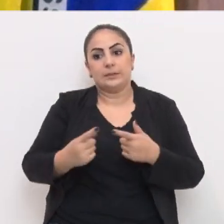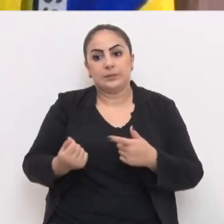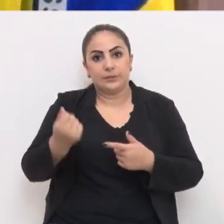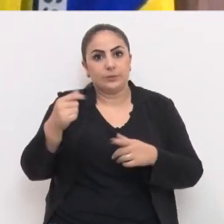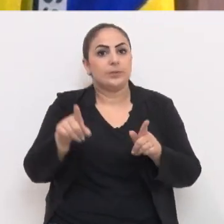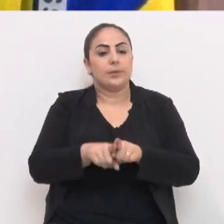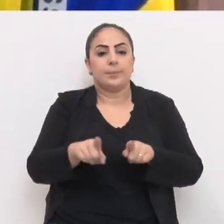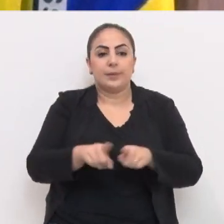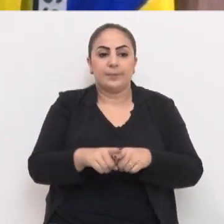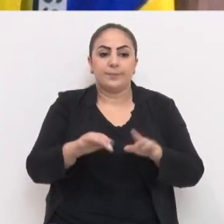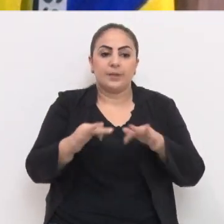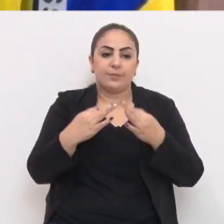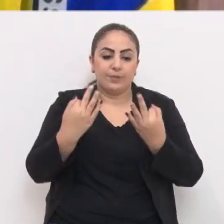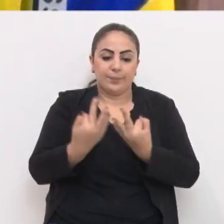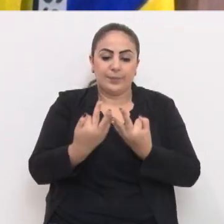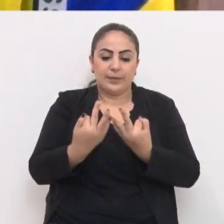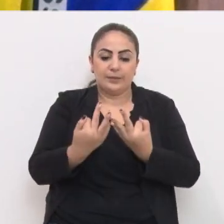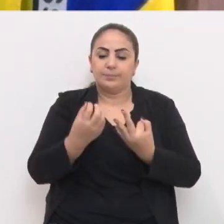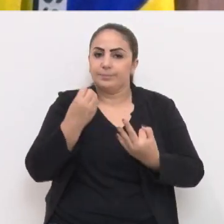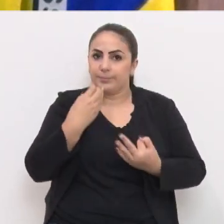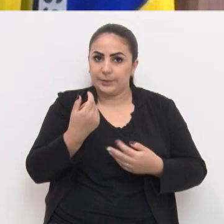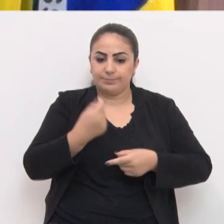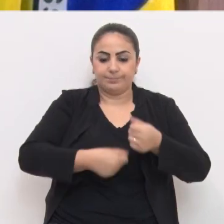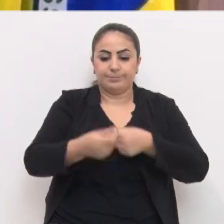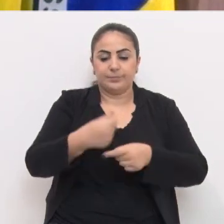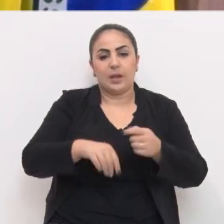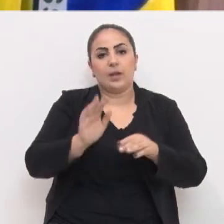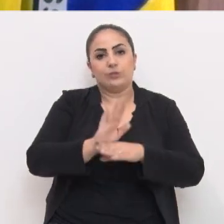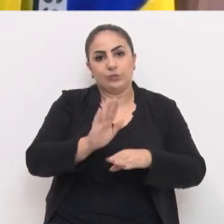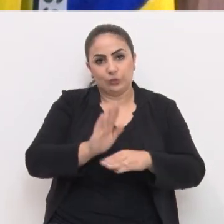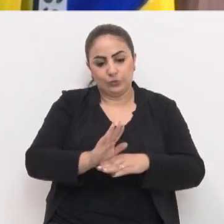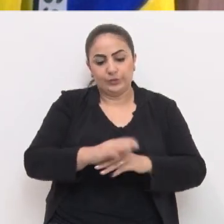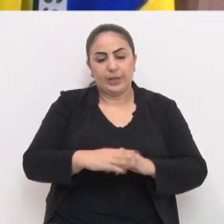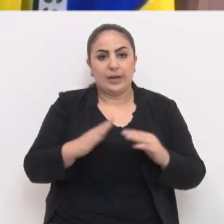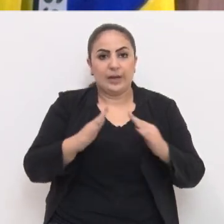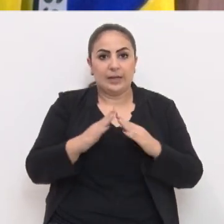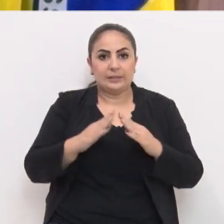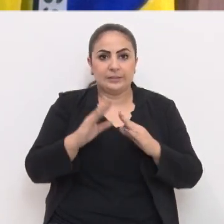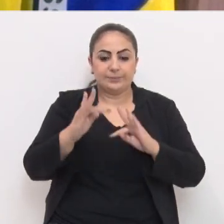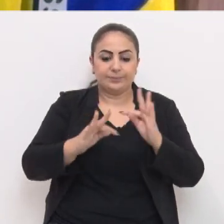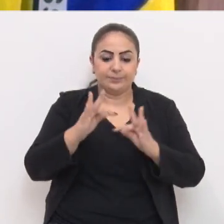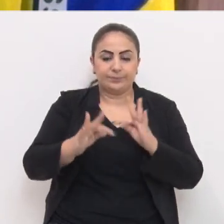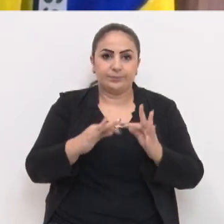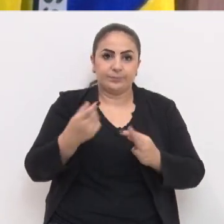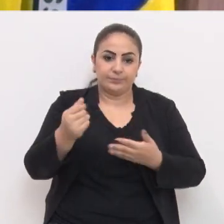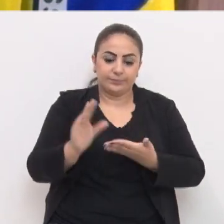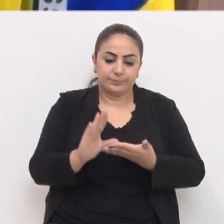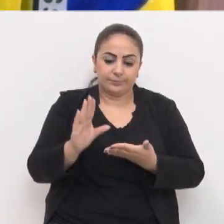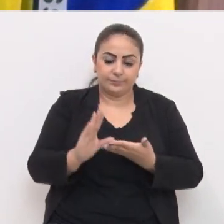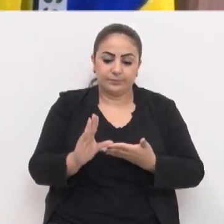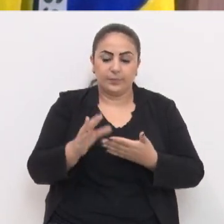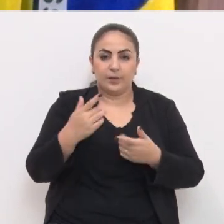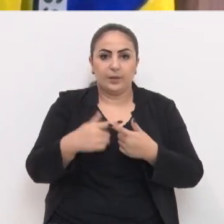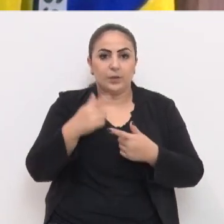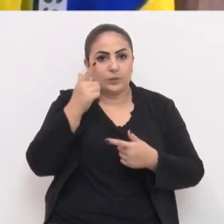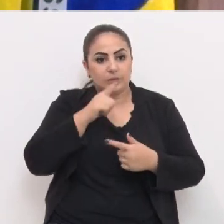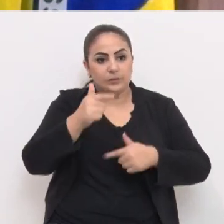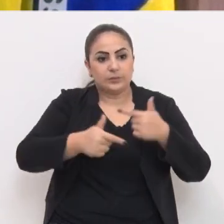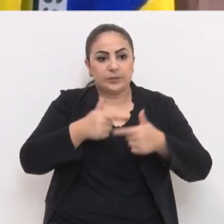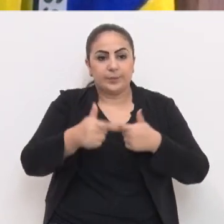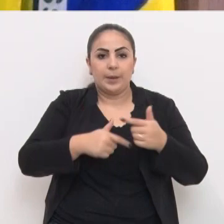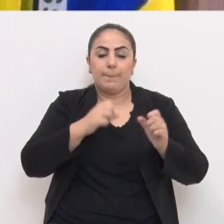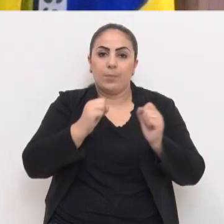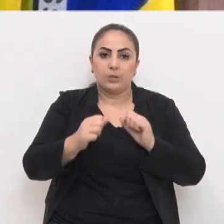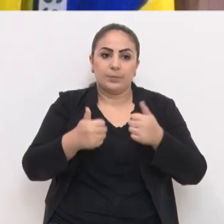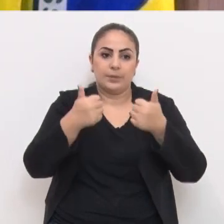Então, famílias bem financeiramente, elas ajudam as casas terapêuticas com recursos para que o serviço